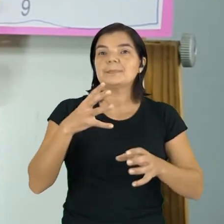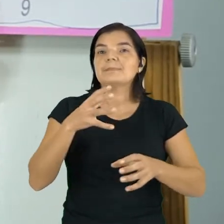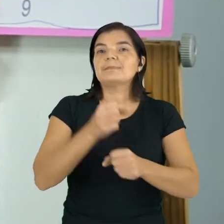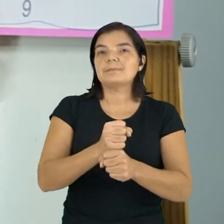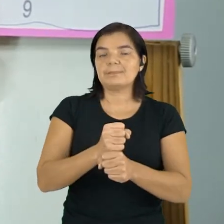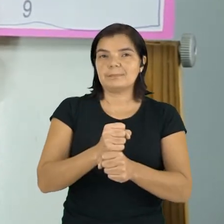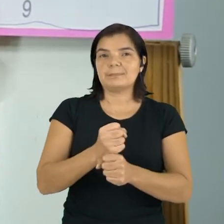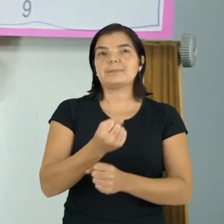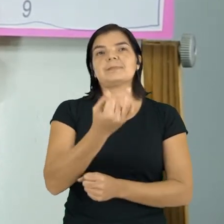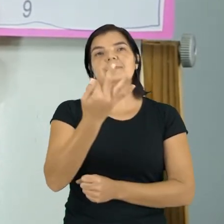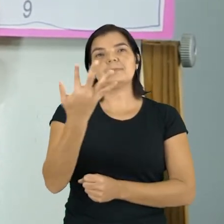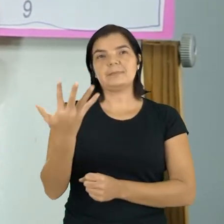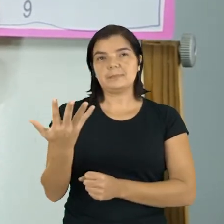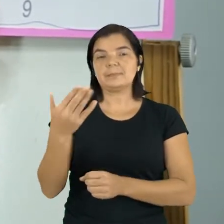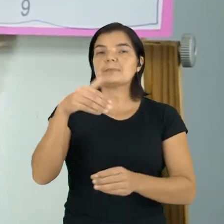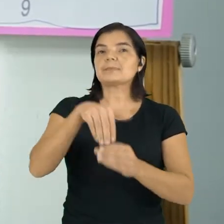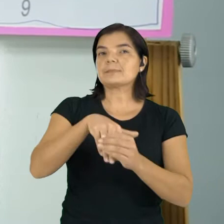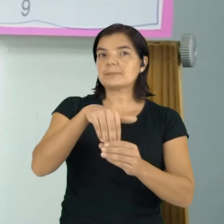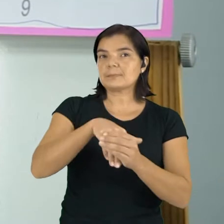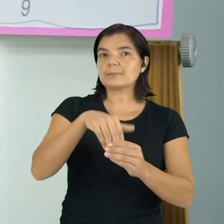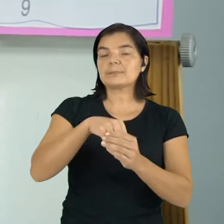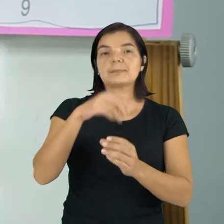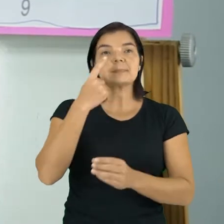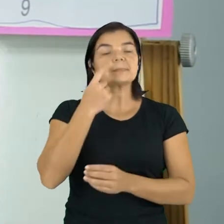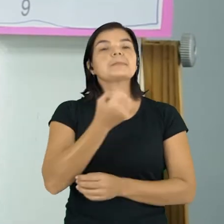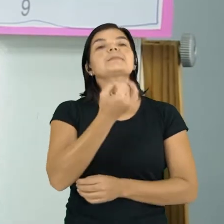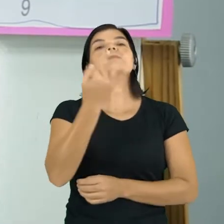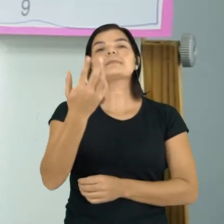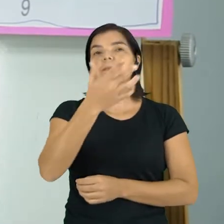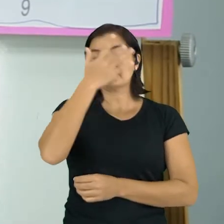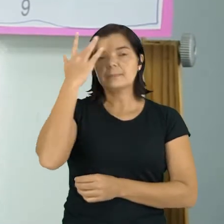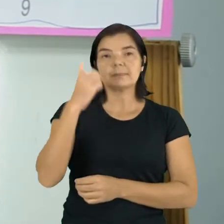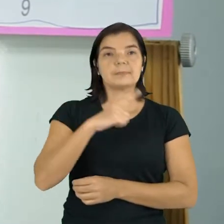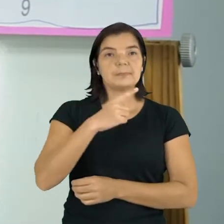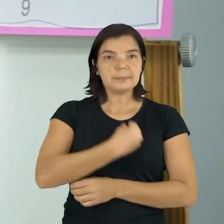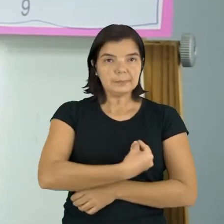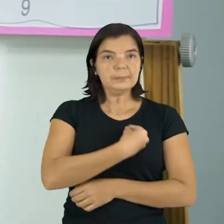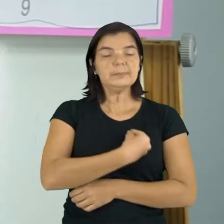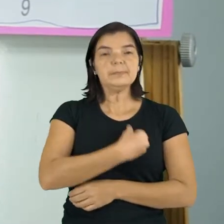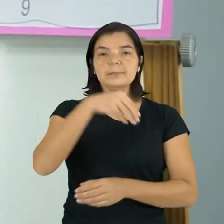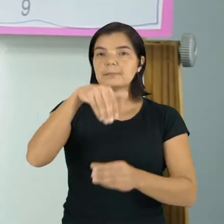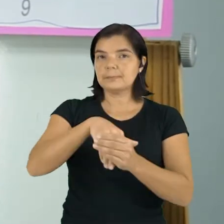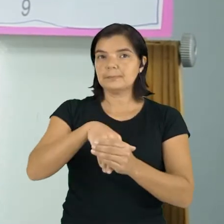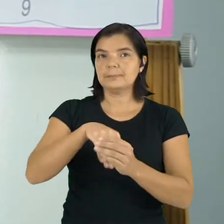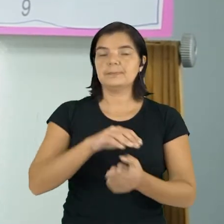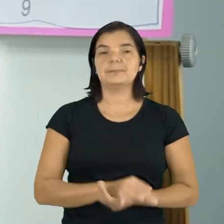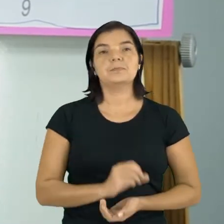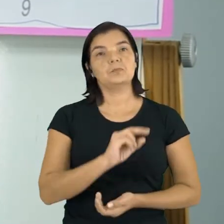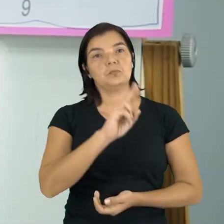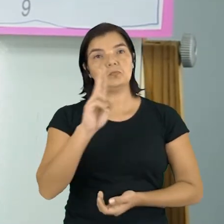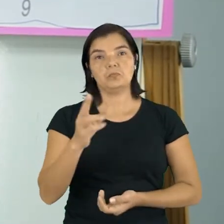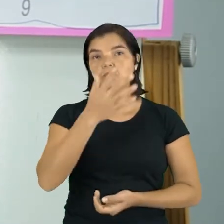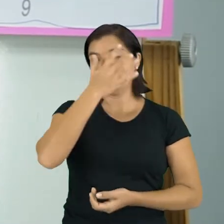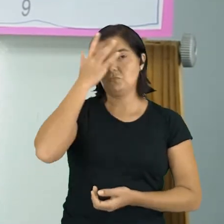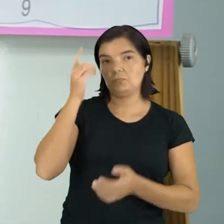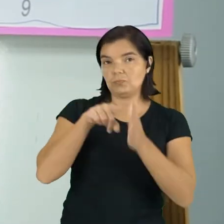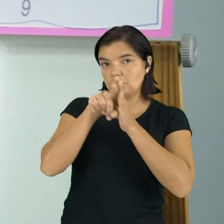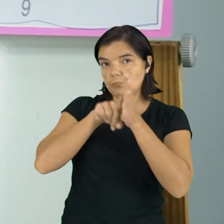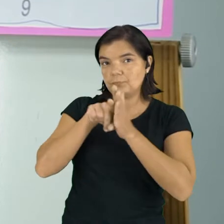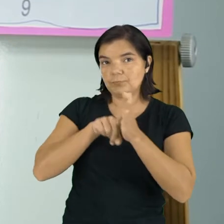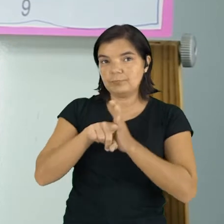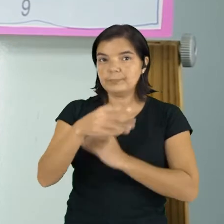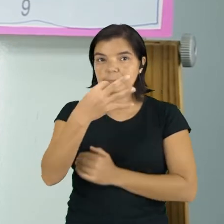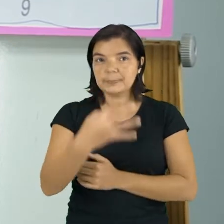somar as quantidades de voto para identificar quantas pessoas participaram da votação ou de uma